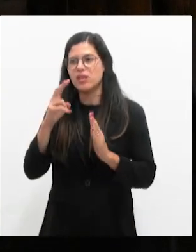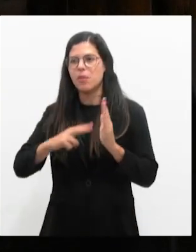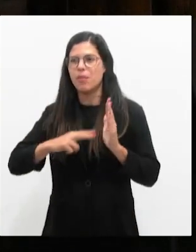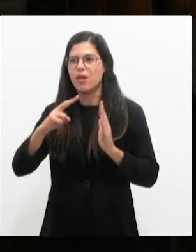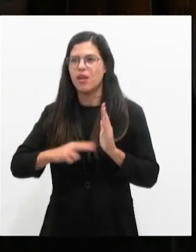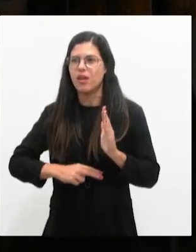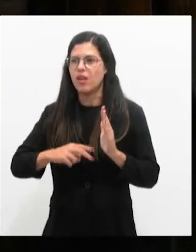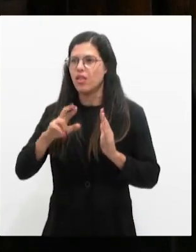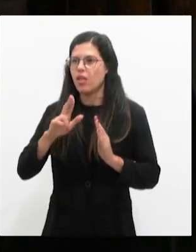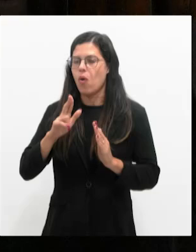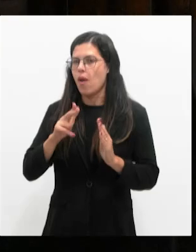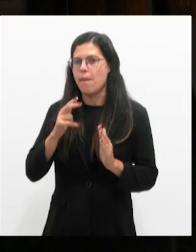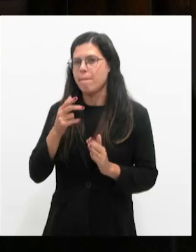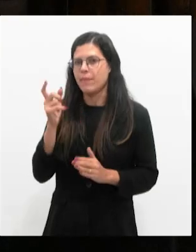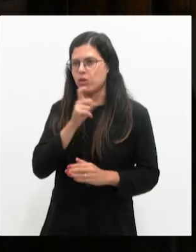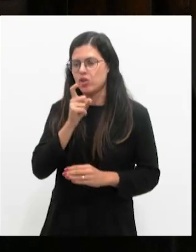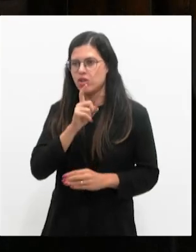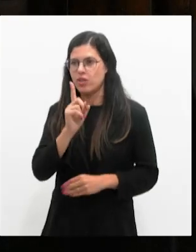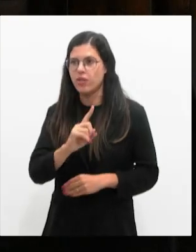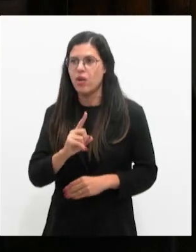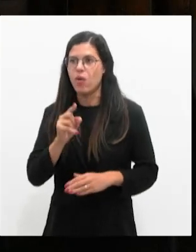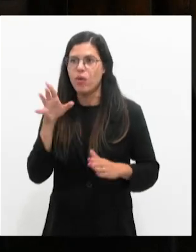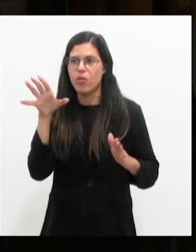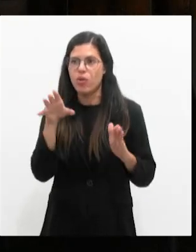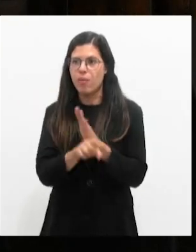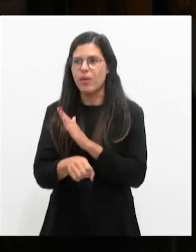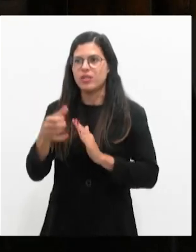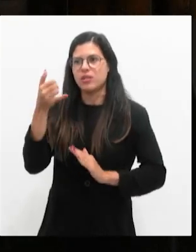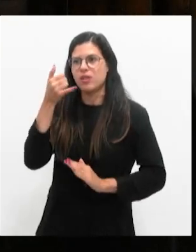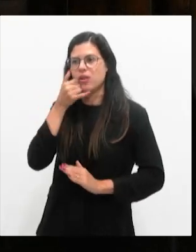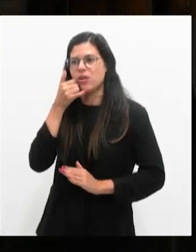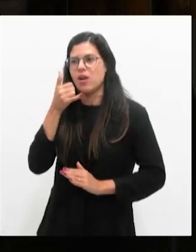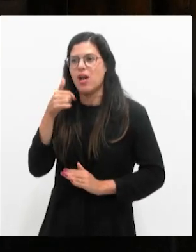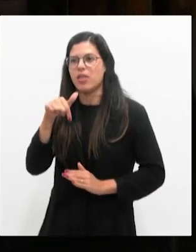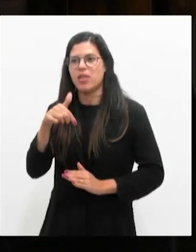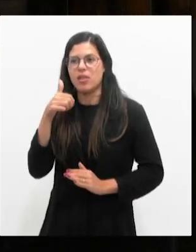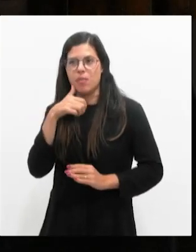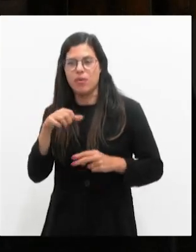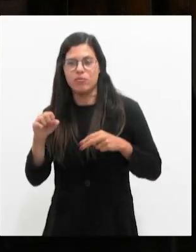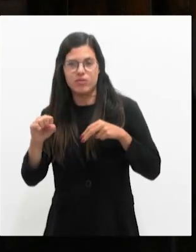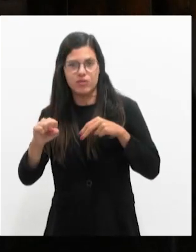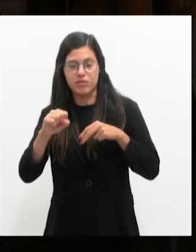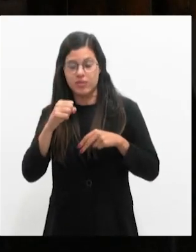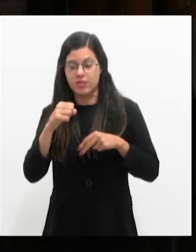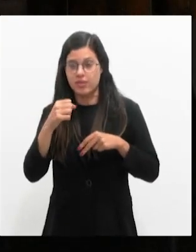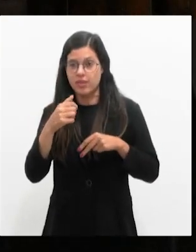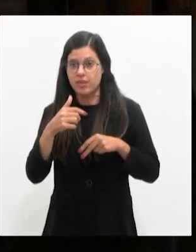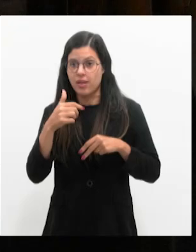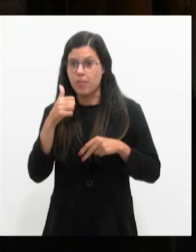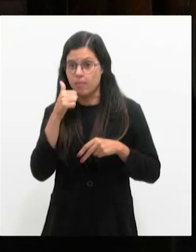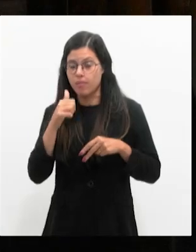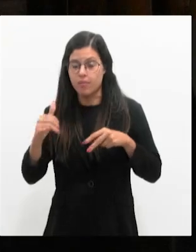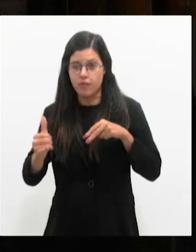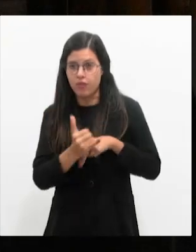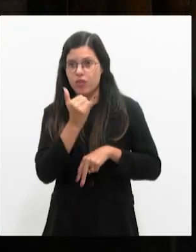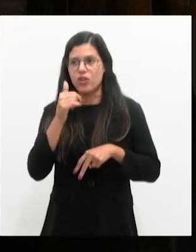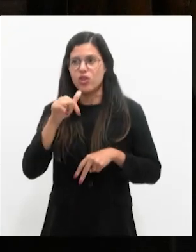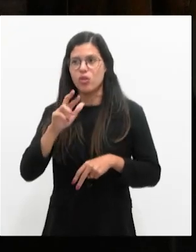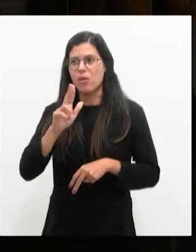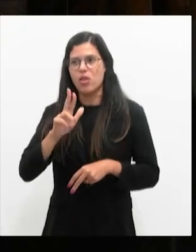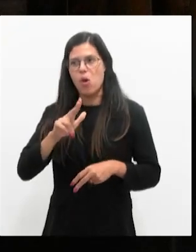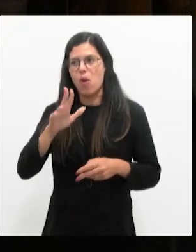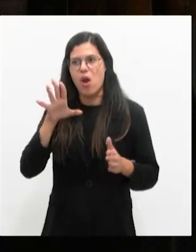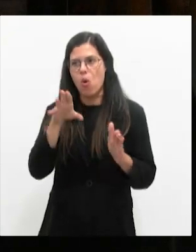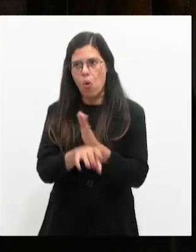eu vou ler junto com vocês. Tomar celular da mão da vítima não caracteriza roubo, decide ministro do